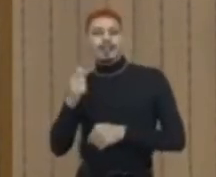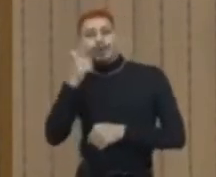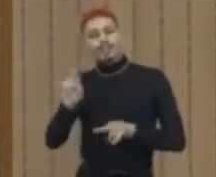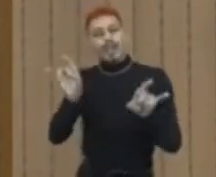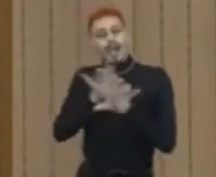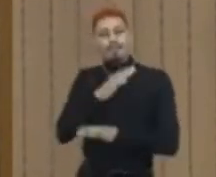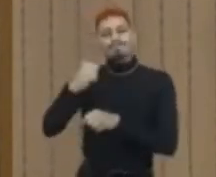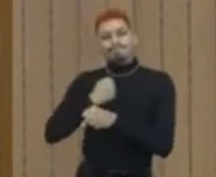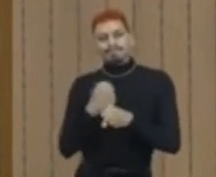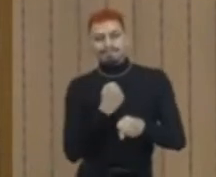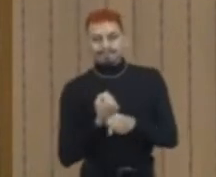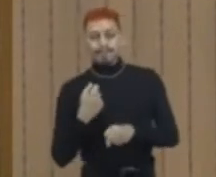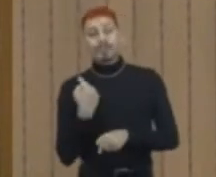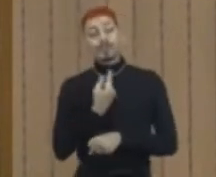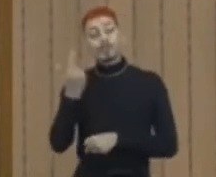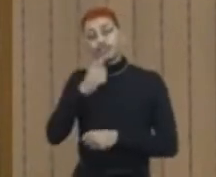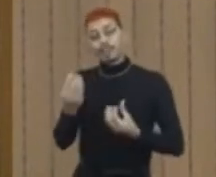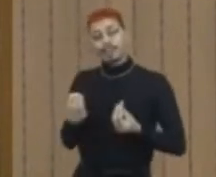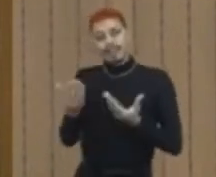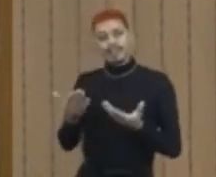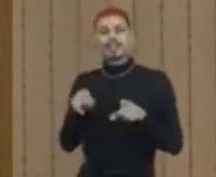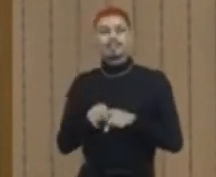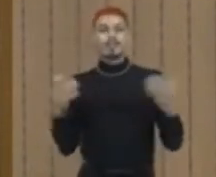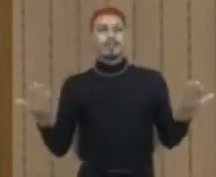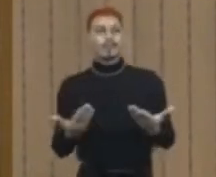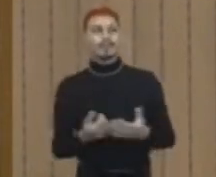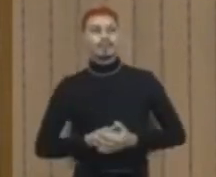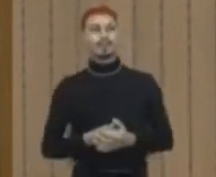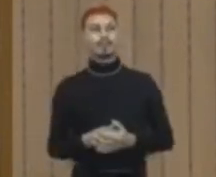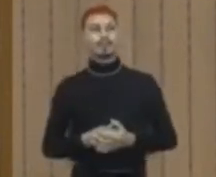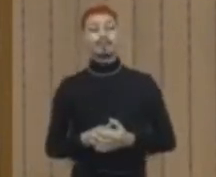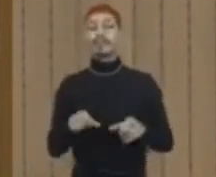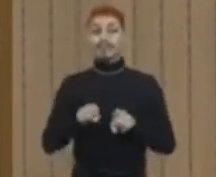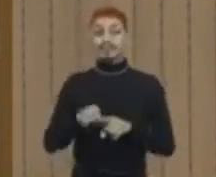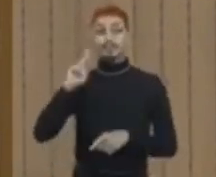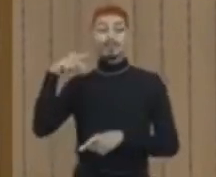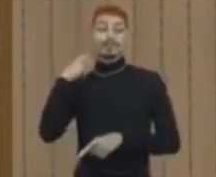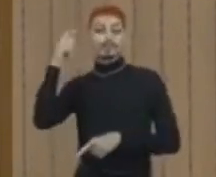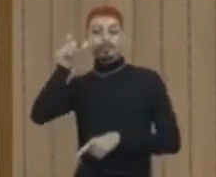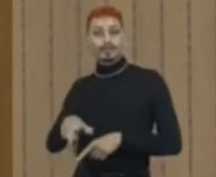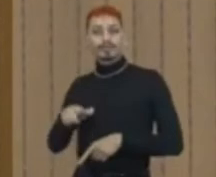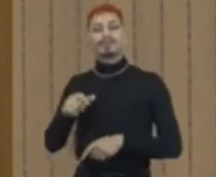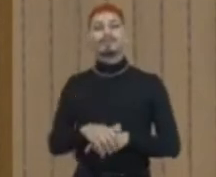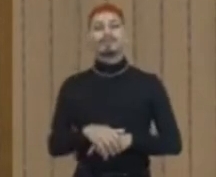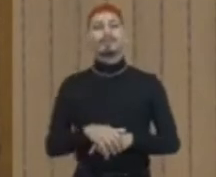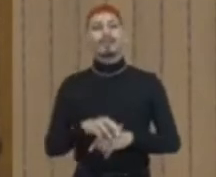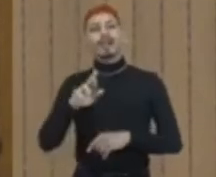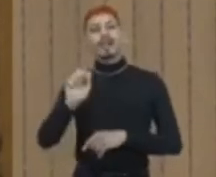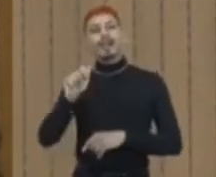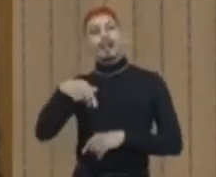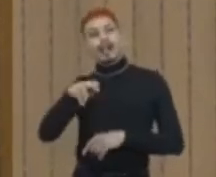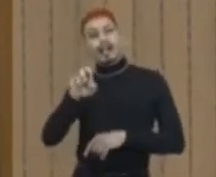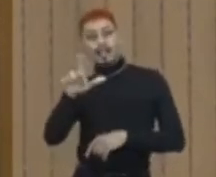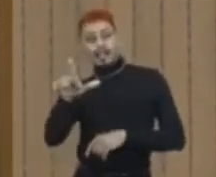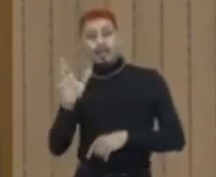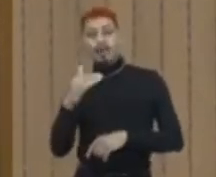essa obra e que conseguíssemos entregar isso. E também a Procuradora-Geral da República, Raquel Dodge, também foi